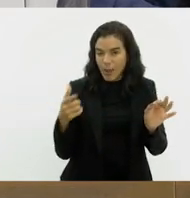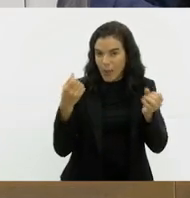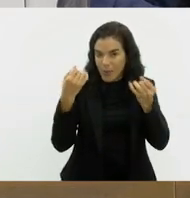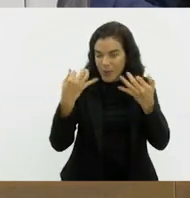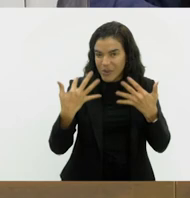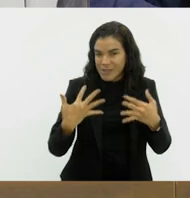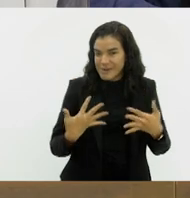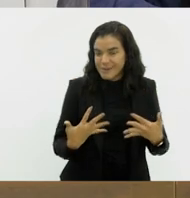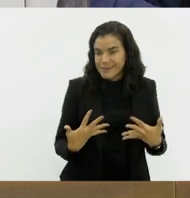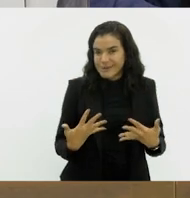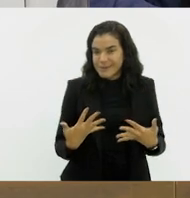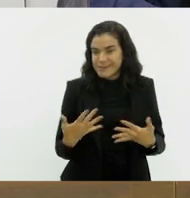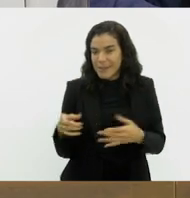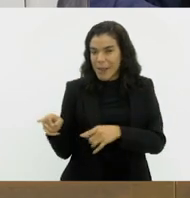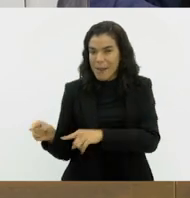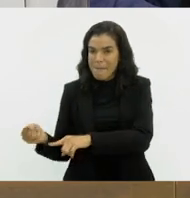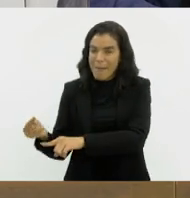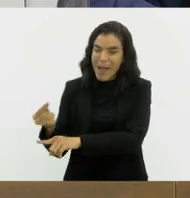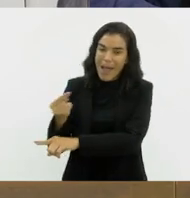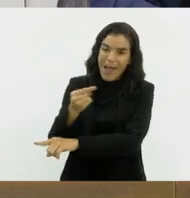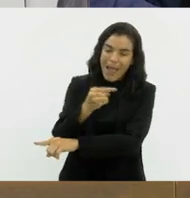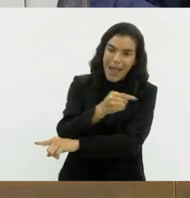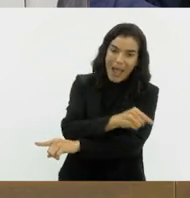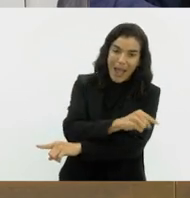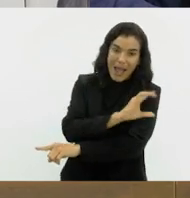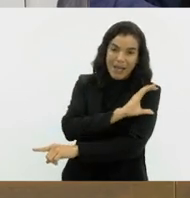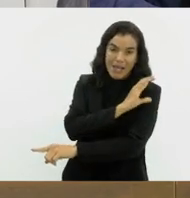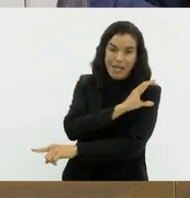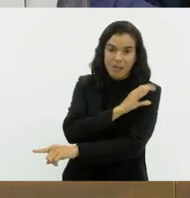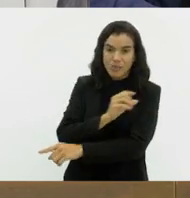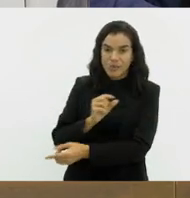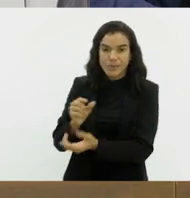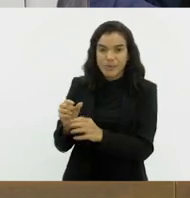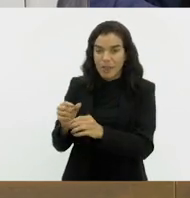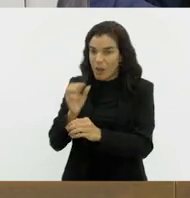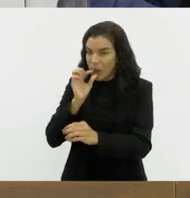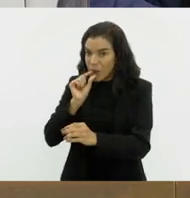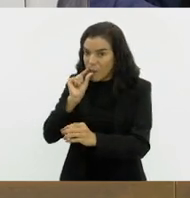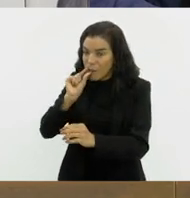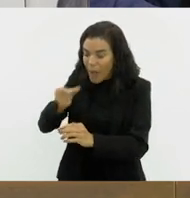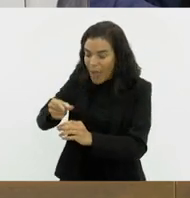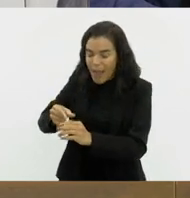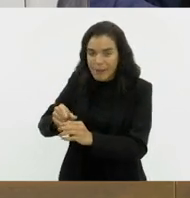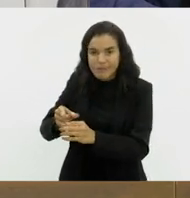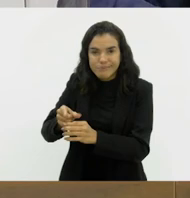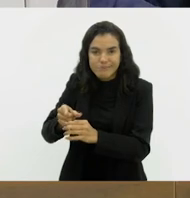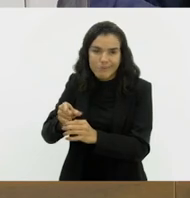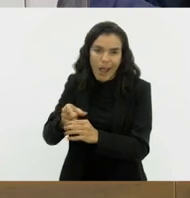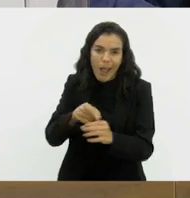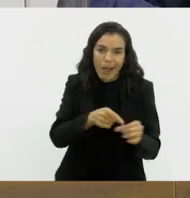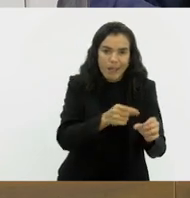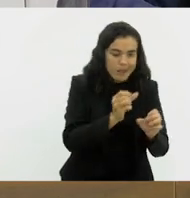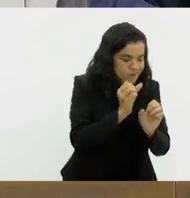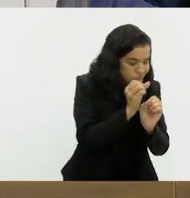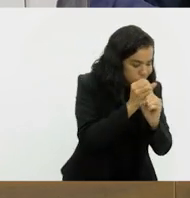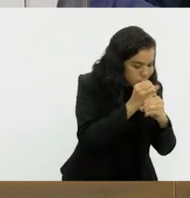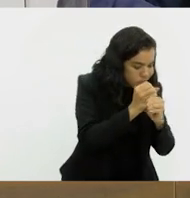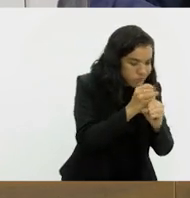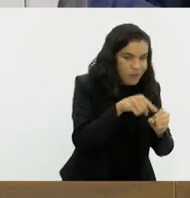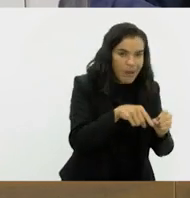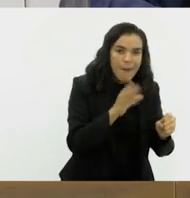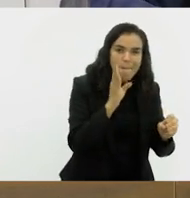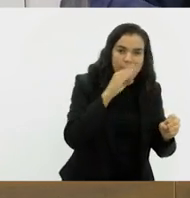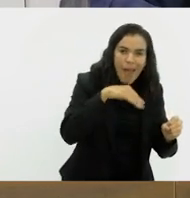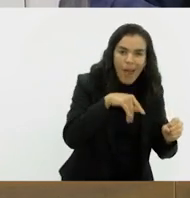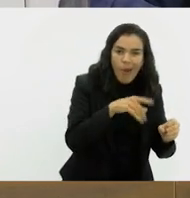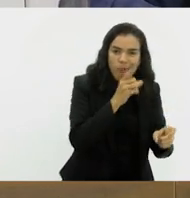Nem justificaria sair de Itaperuna para ir a Campos uma amostra. Né? Com risco de diagnosticar mal, de não